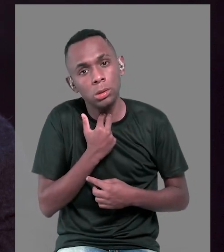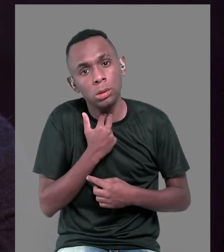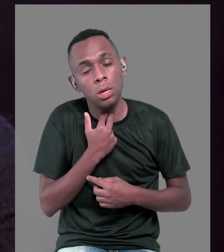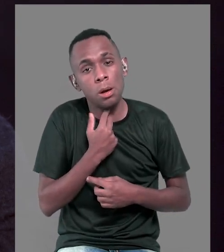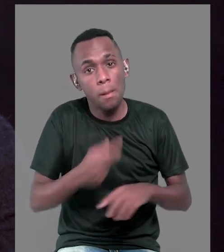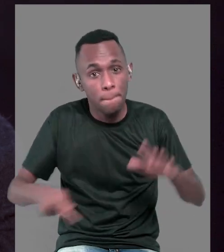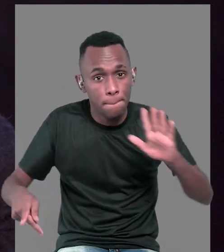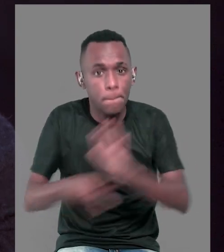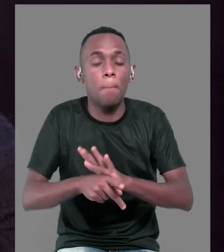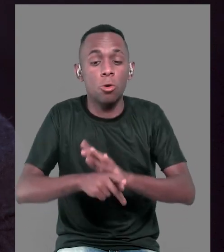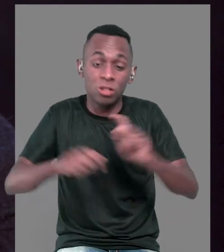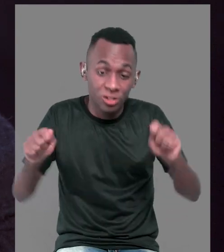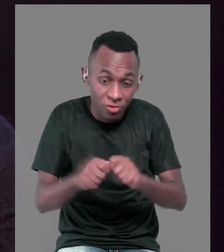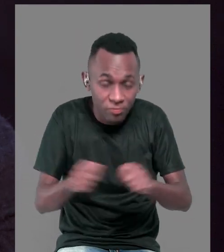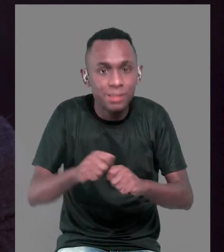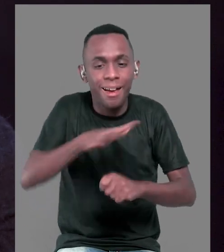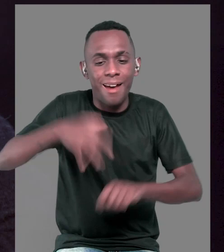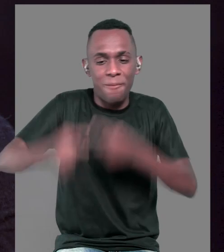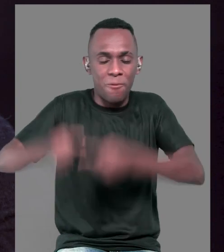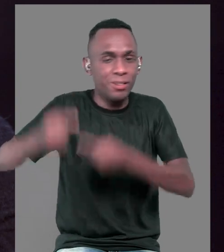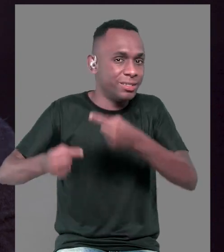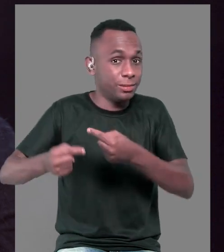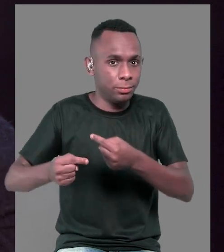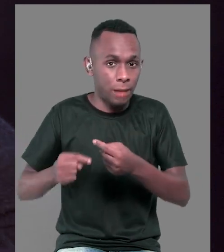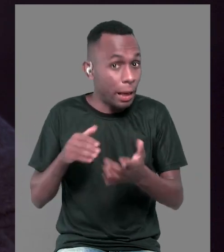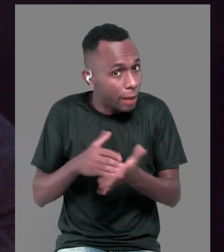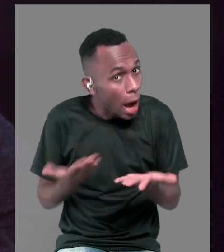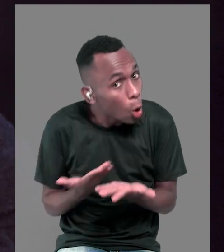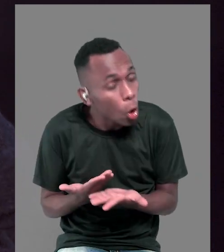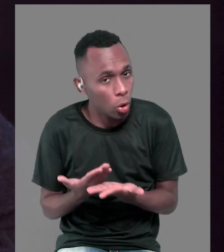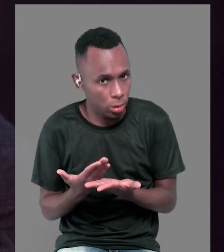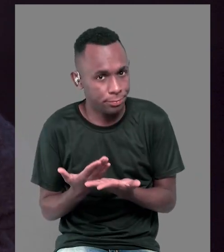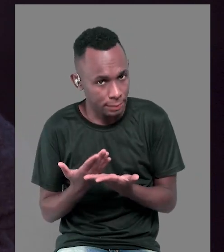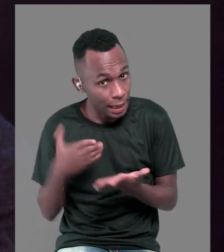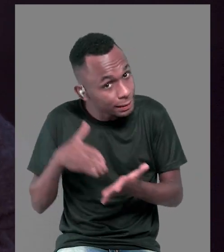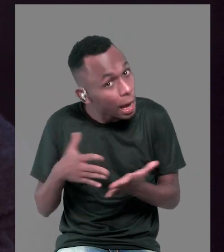sujeitos da ação política, por enquanto, como diria Hannah Arendt.